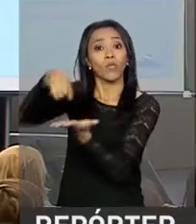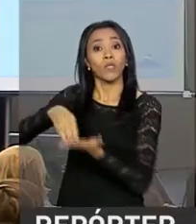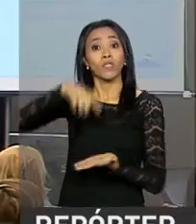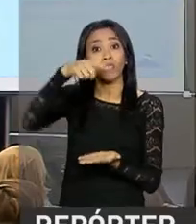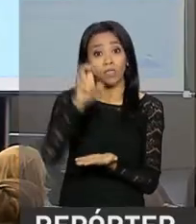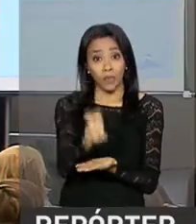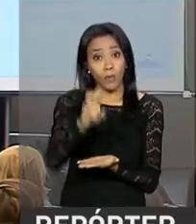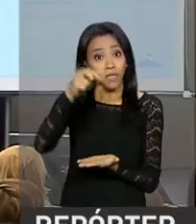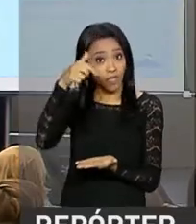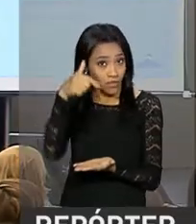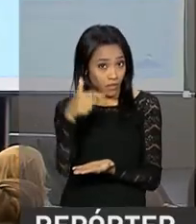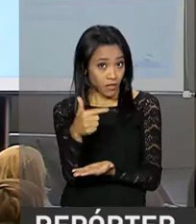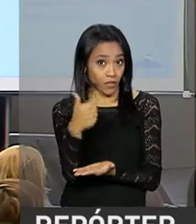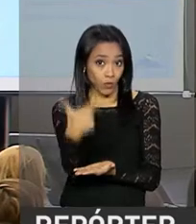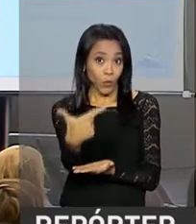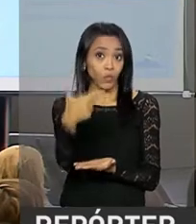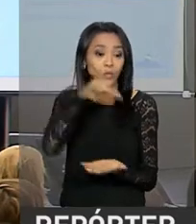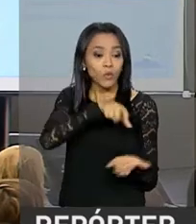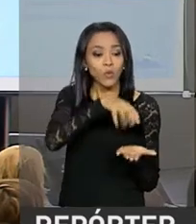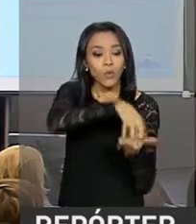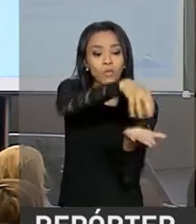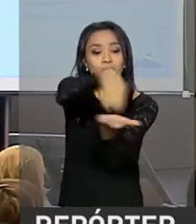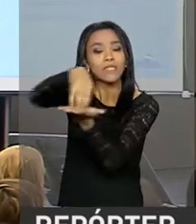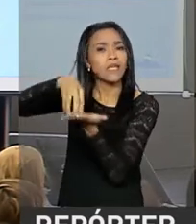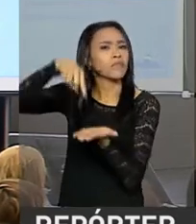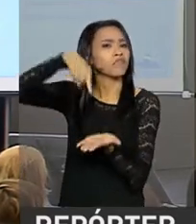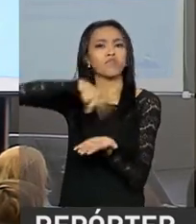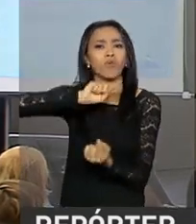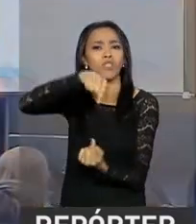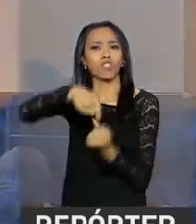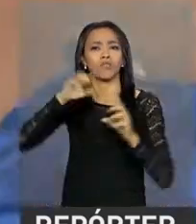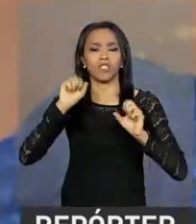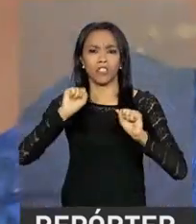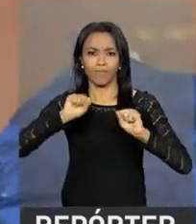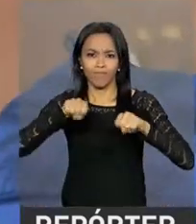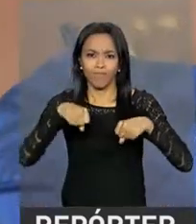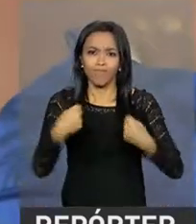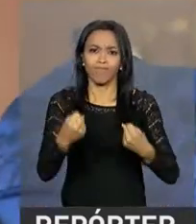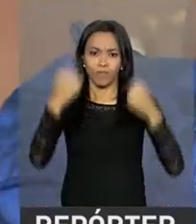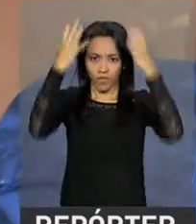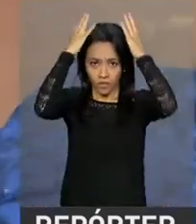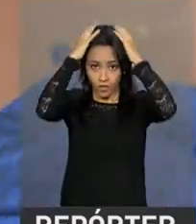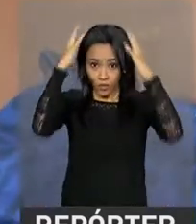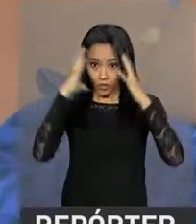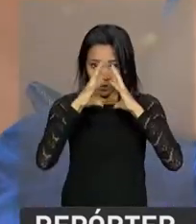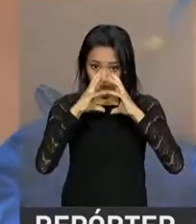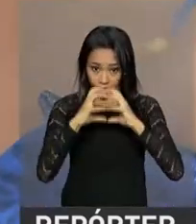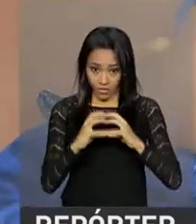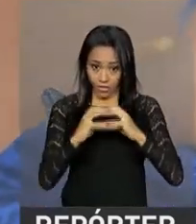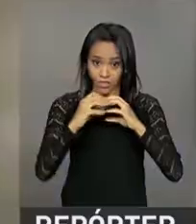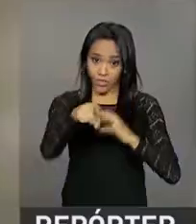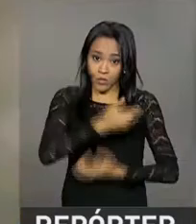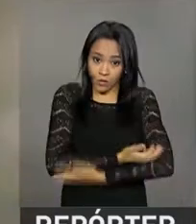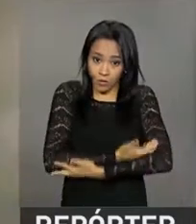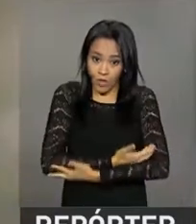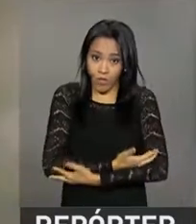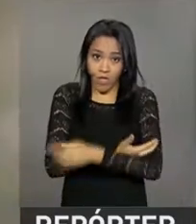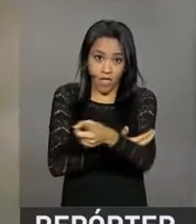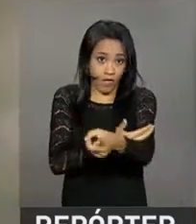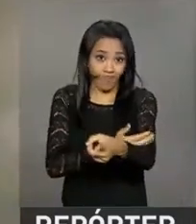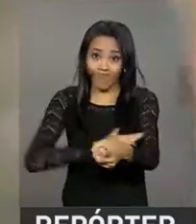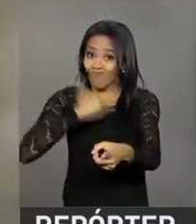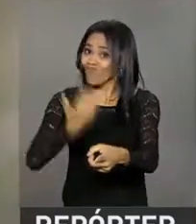de crianças com microcefalia causada pelo Zika vírus. O cérebro dos bebês com microcefalia não